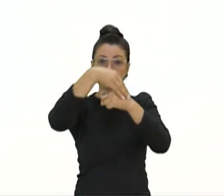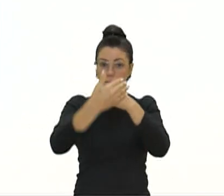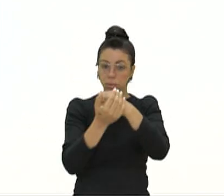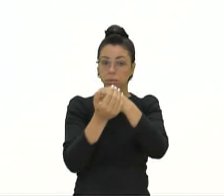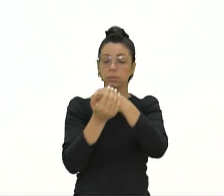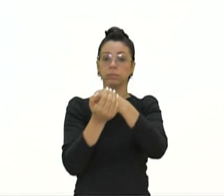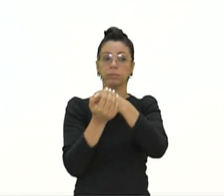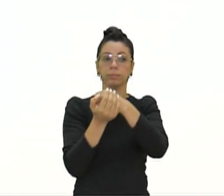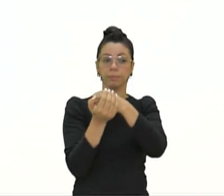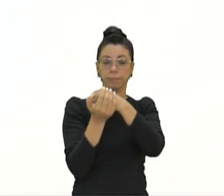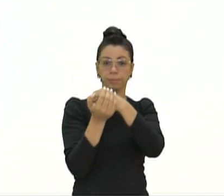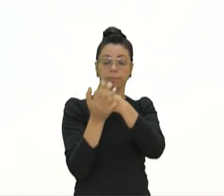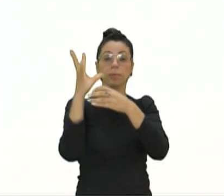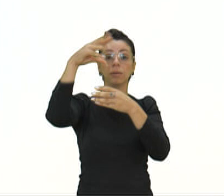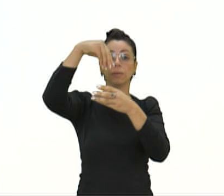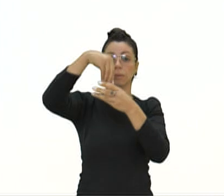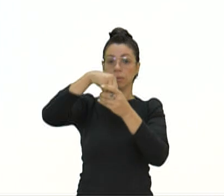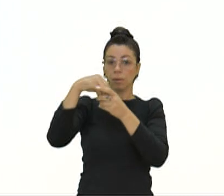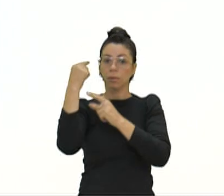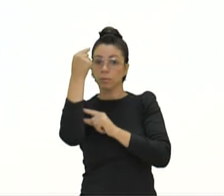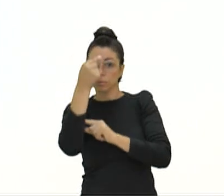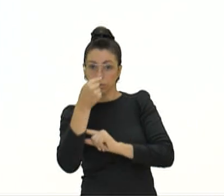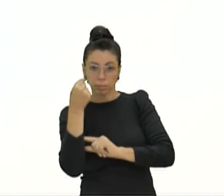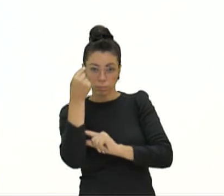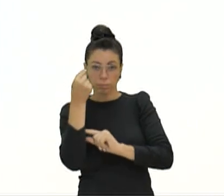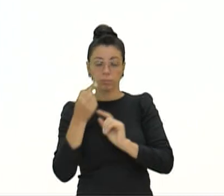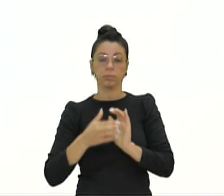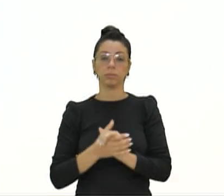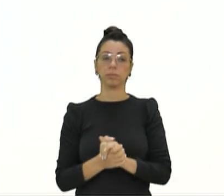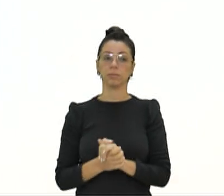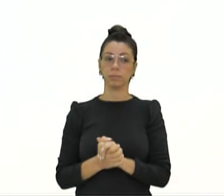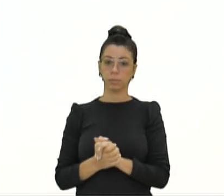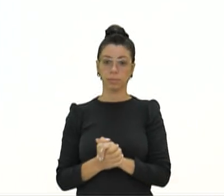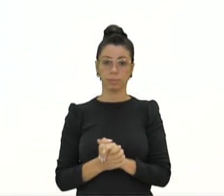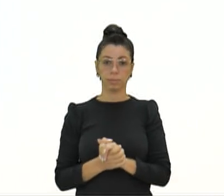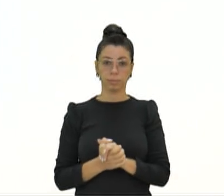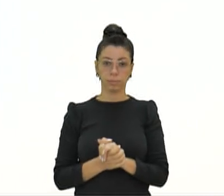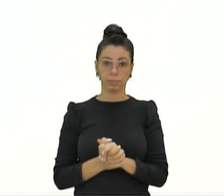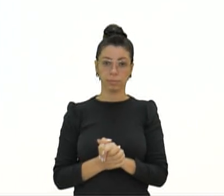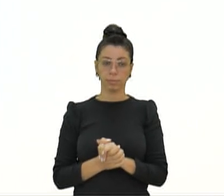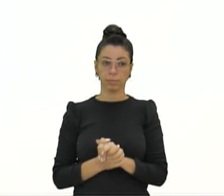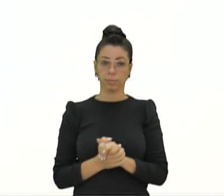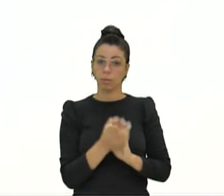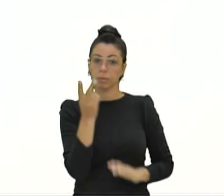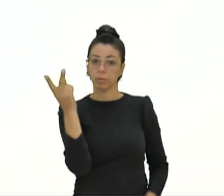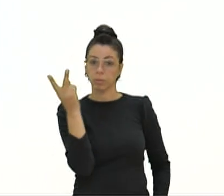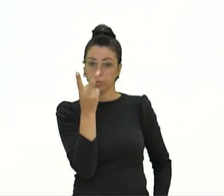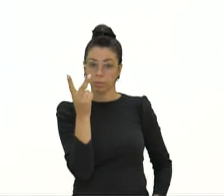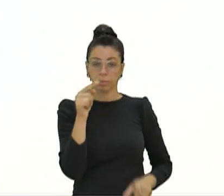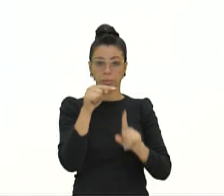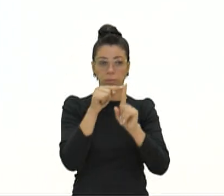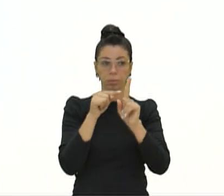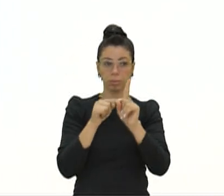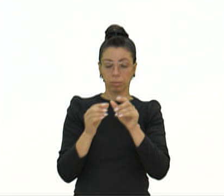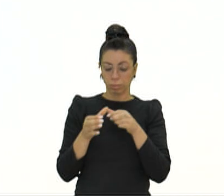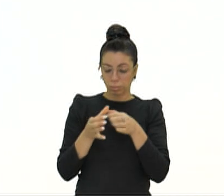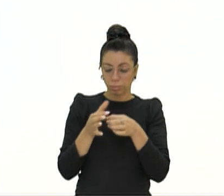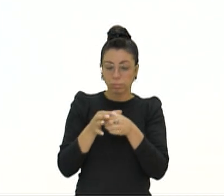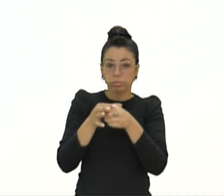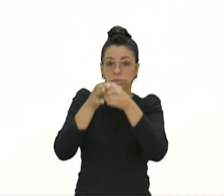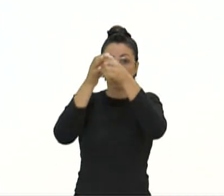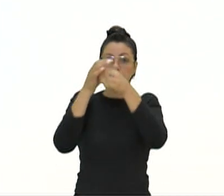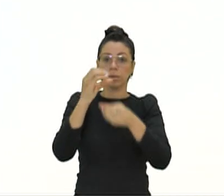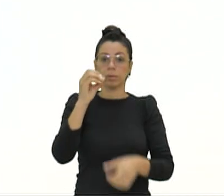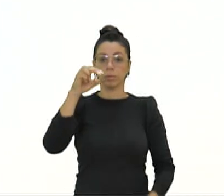preenche internamente os nossos olhos e eu vou ter esses 2 tipos. Os cones, que eu